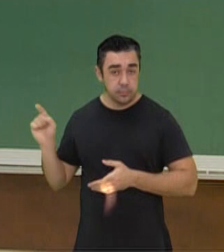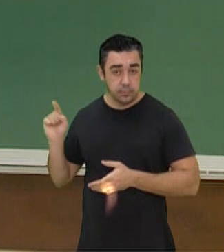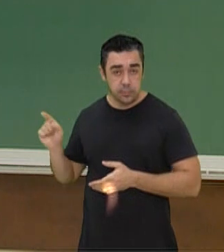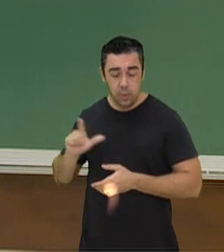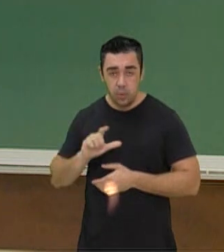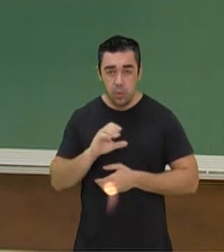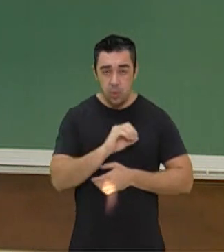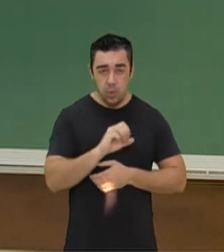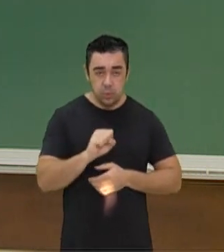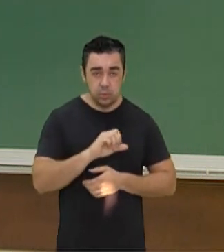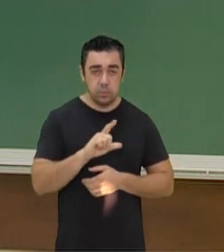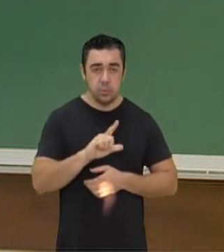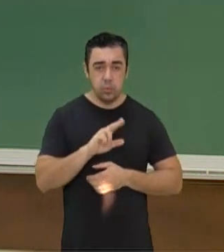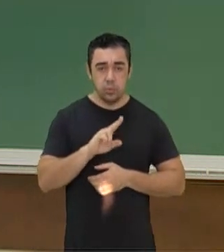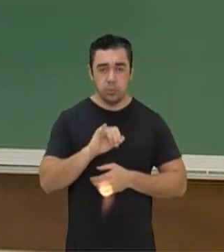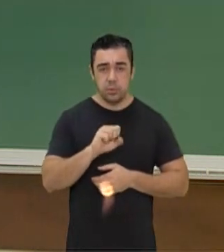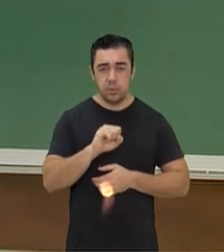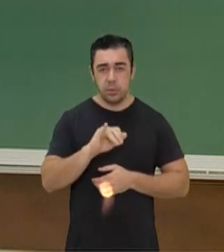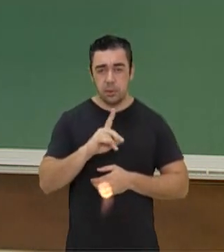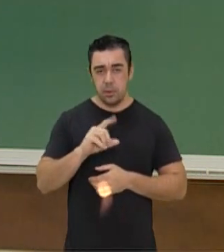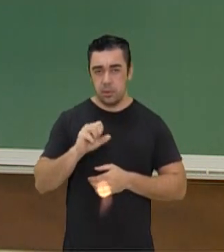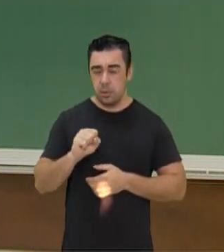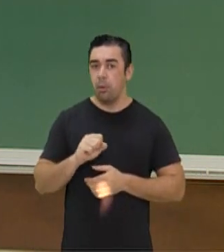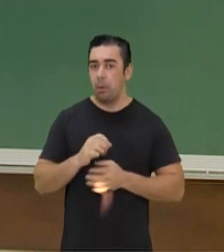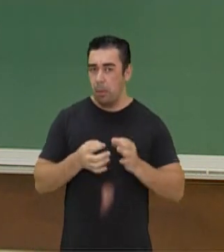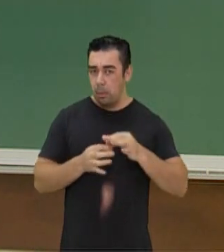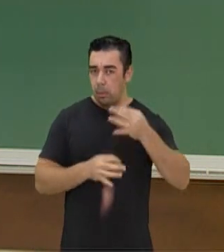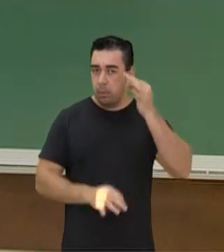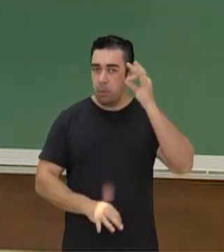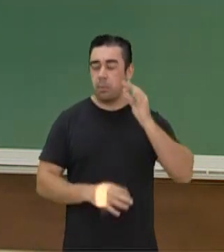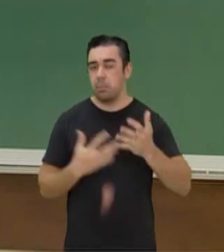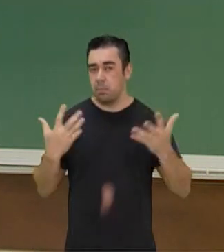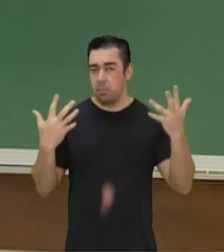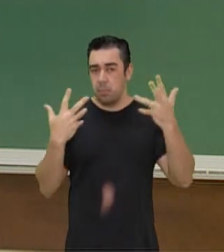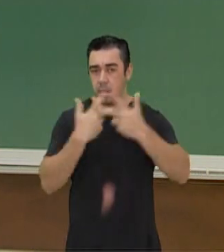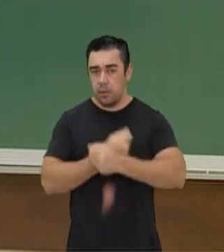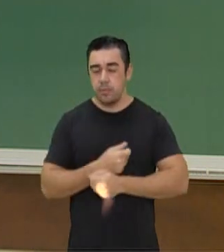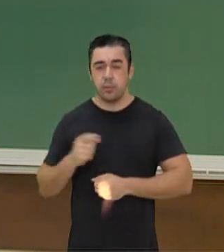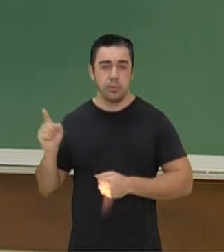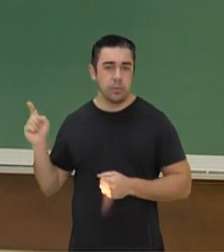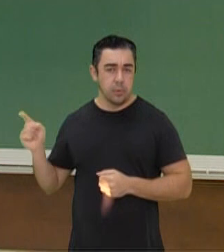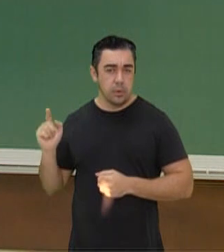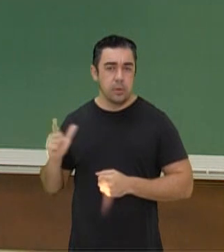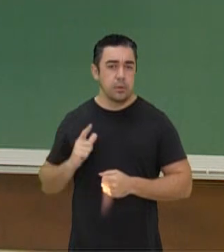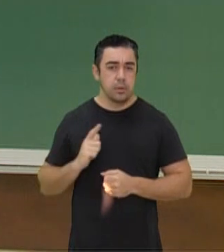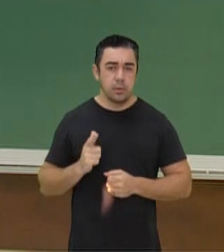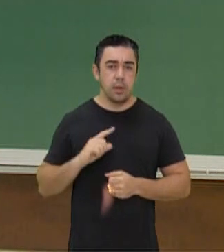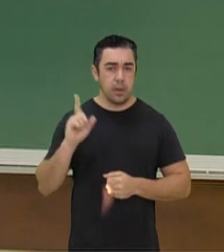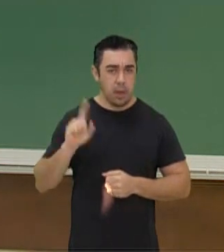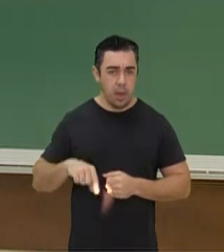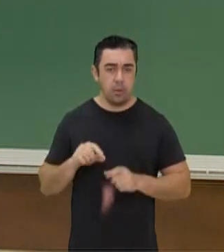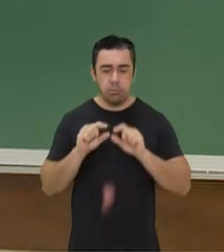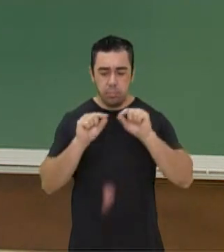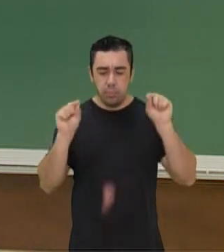Os Lusíadas, gente, é uma obra assim extensa, maravilhosa, toda decassílabo, que vocês vão saber o que é isso no